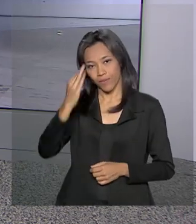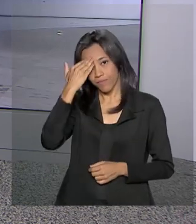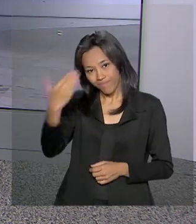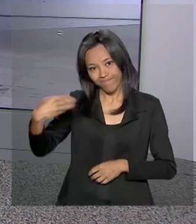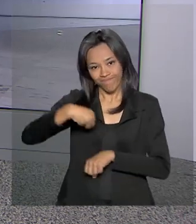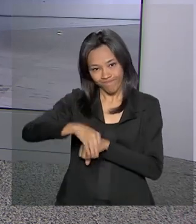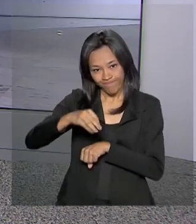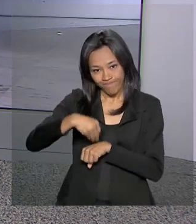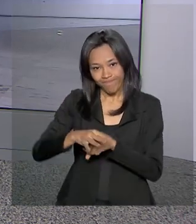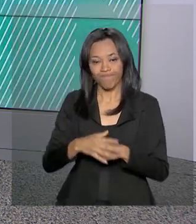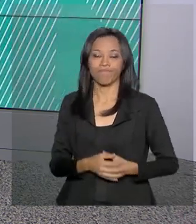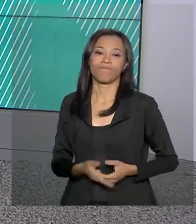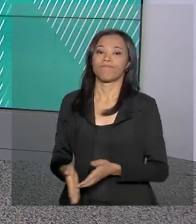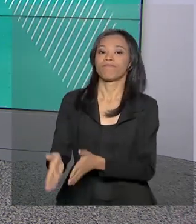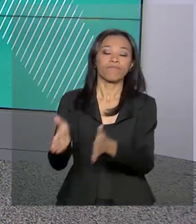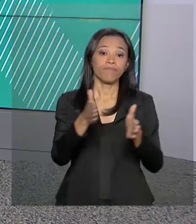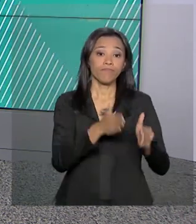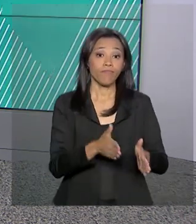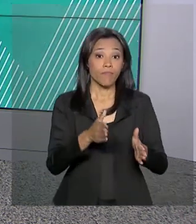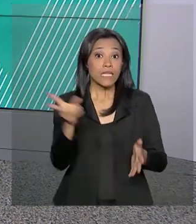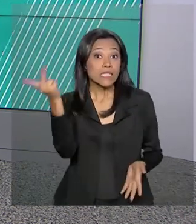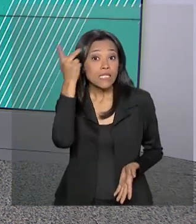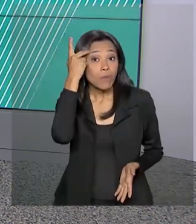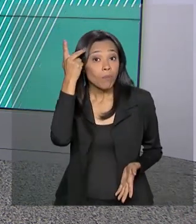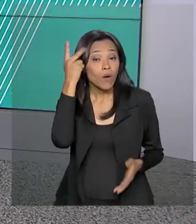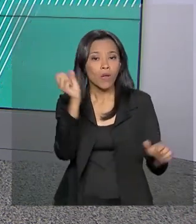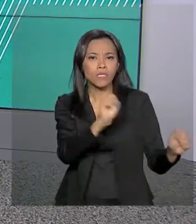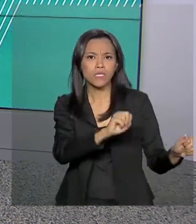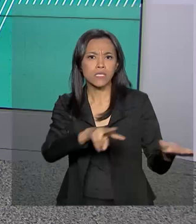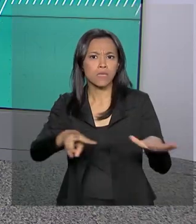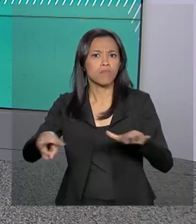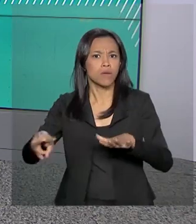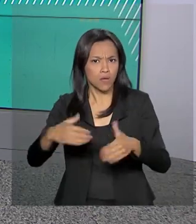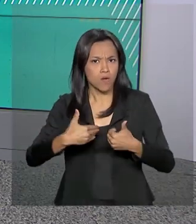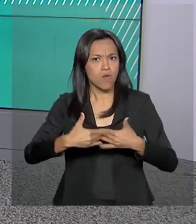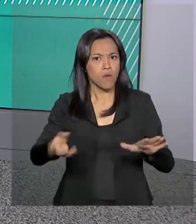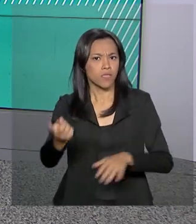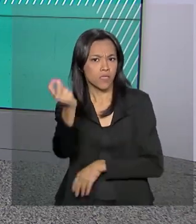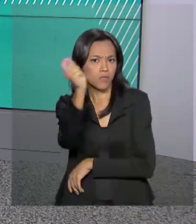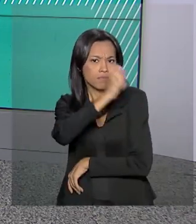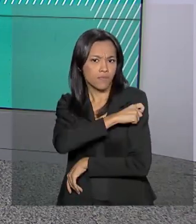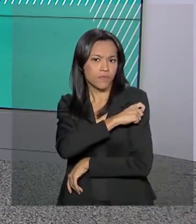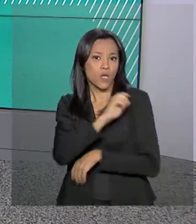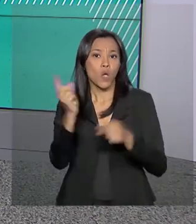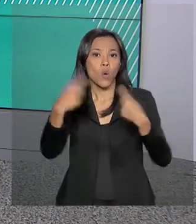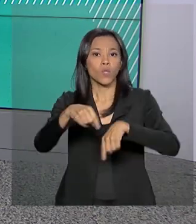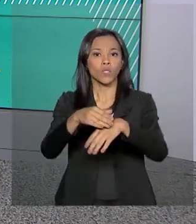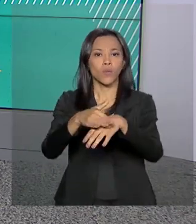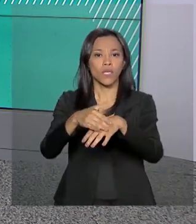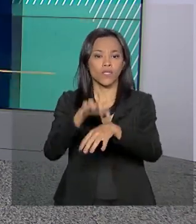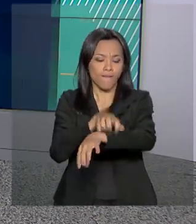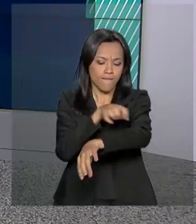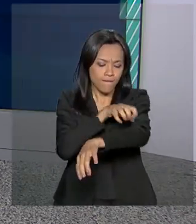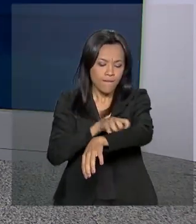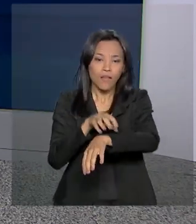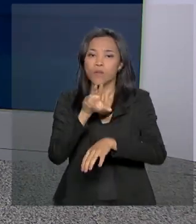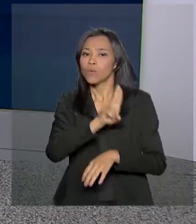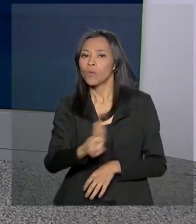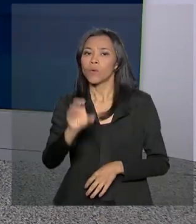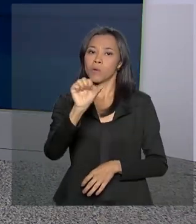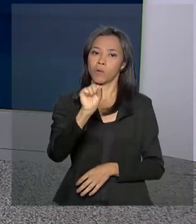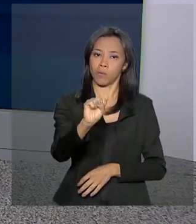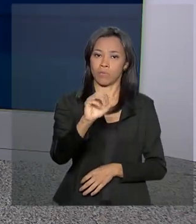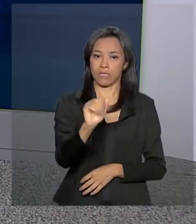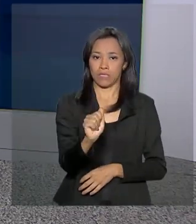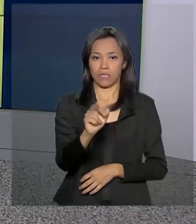pelas informações e em são paulo a semana começa com vacinação contra o sarampo o foco é imunizar quase 3